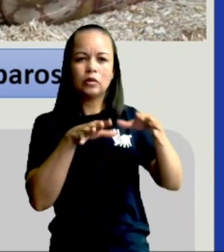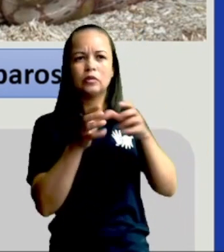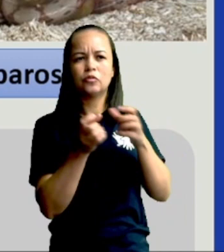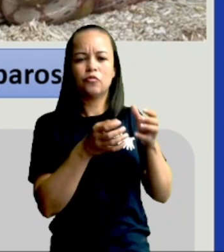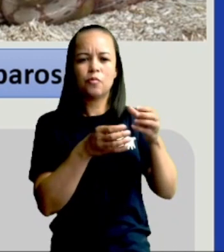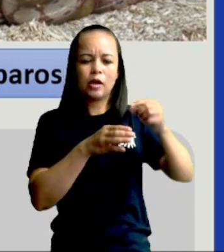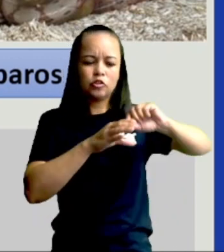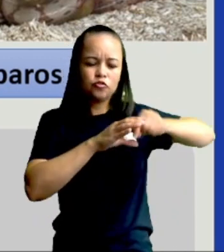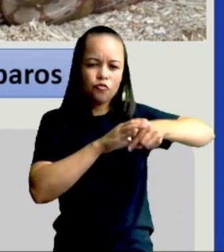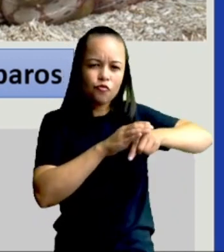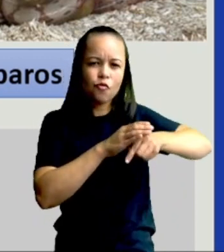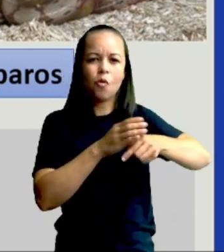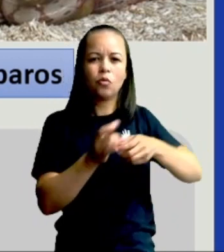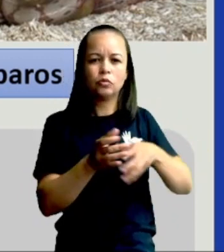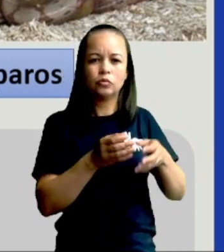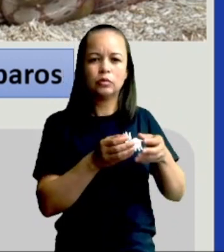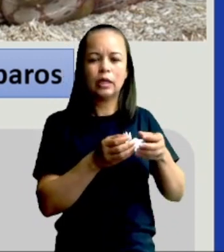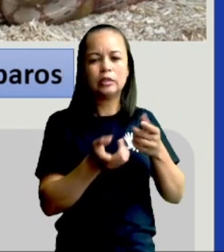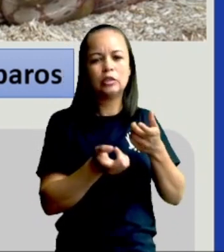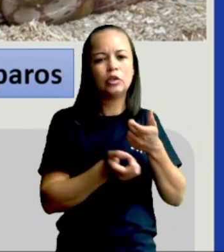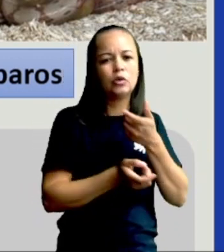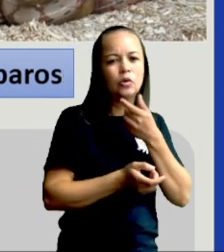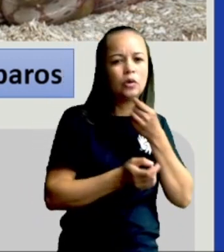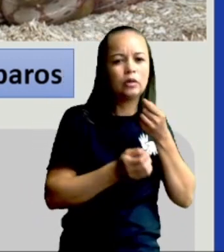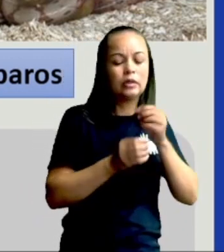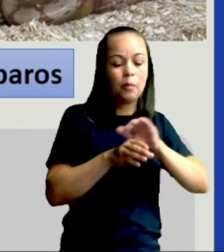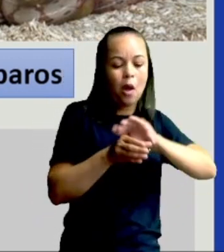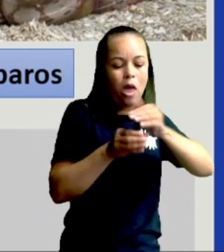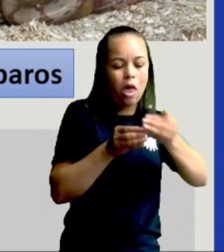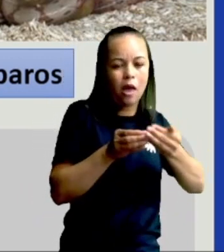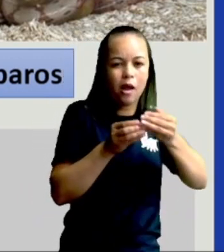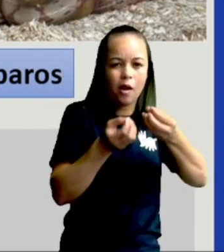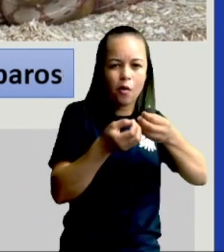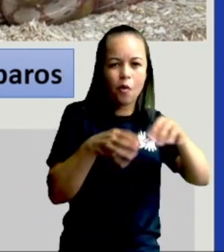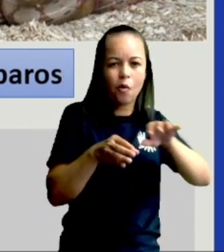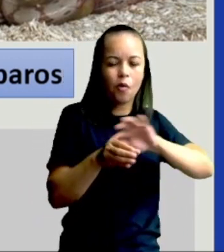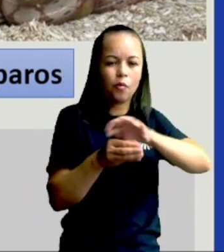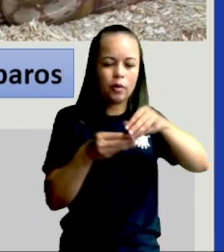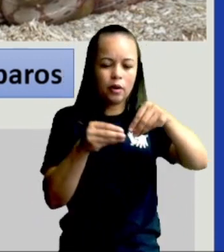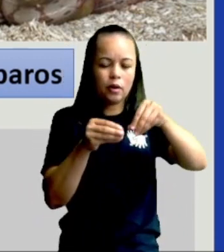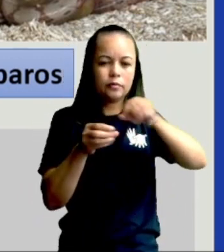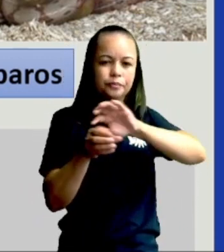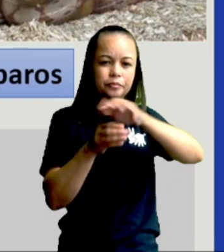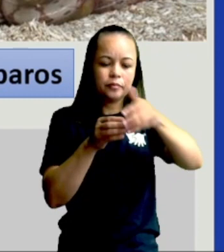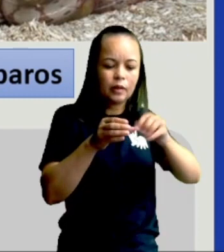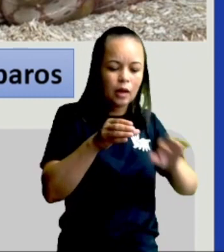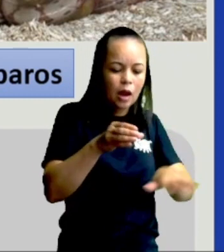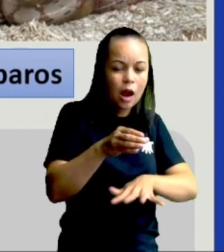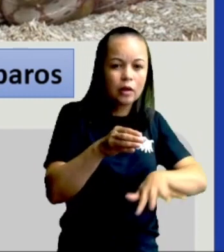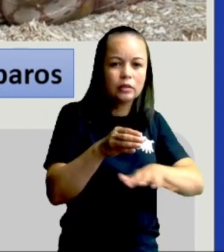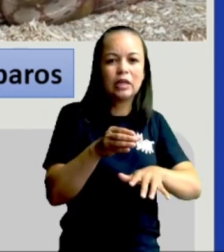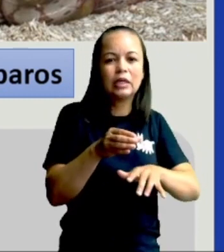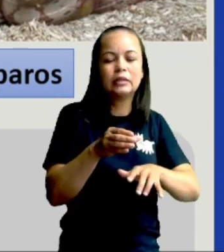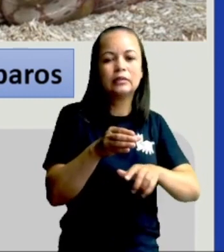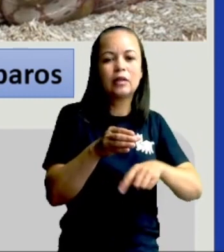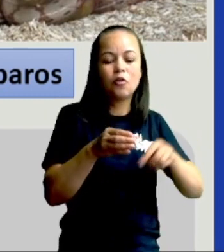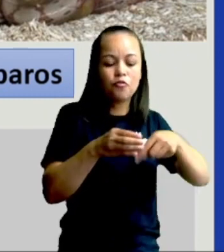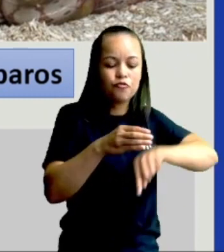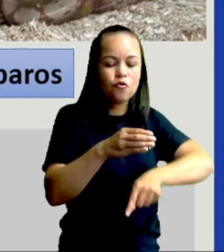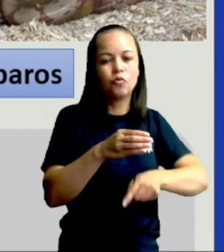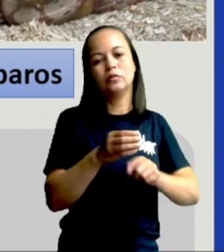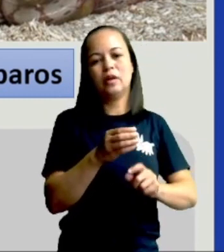ovos mais fundo dentro do ninho e depois ela cobre, os ovos que estão mais no fundo terão uma temperatura mais fria,